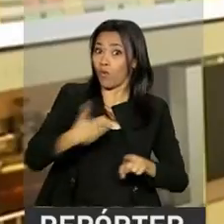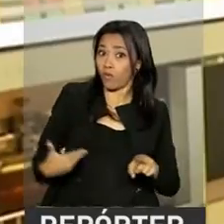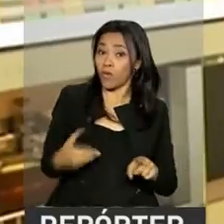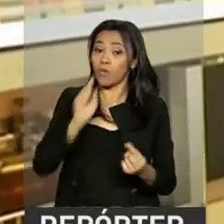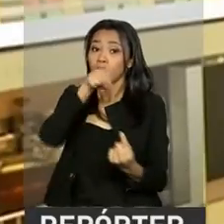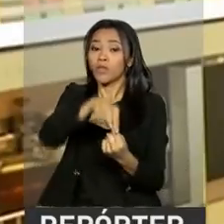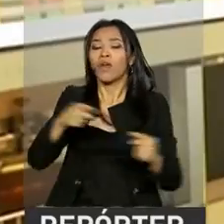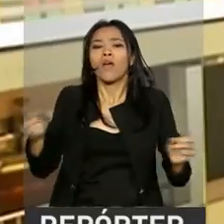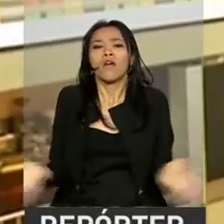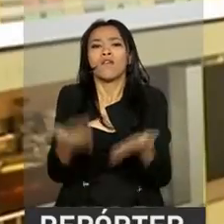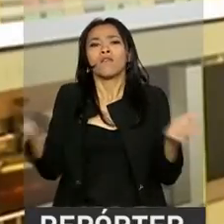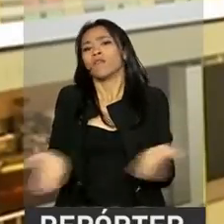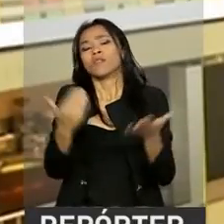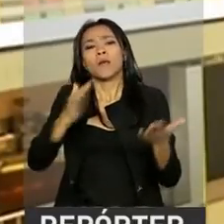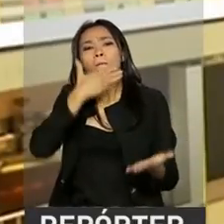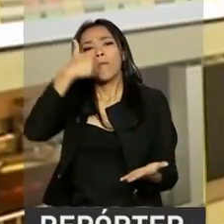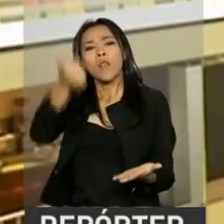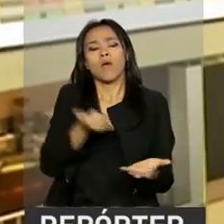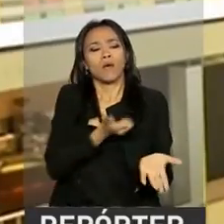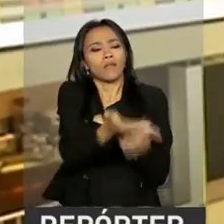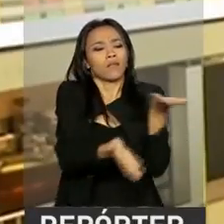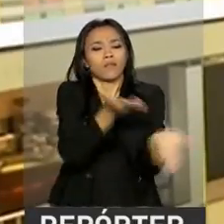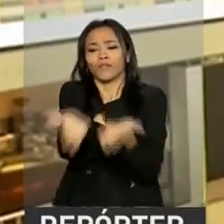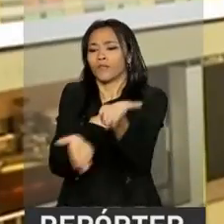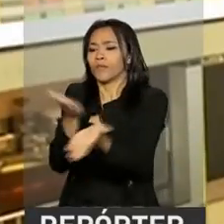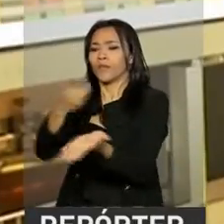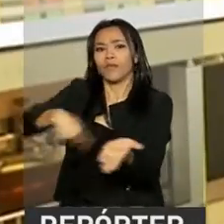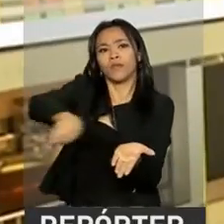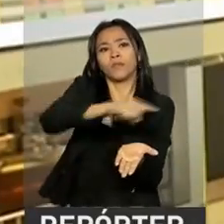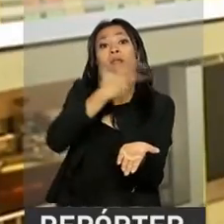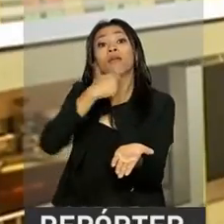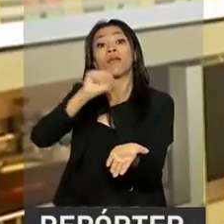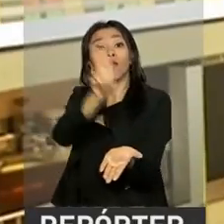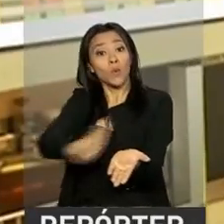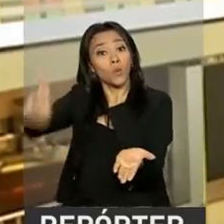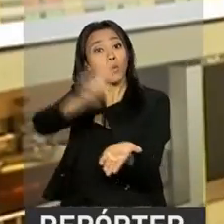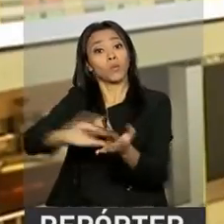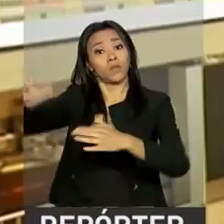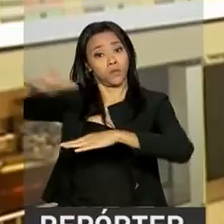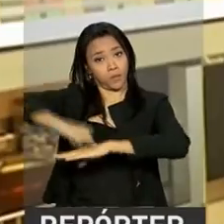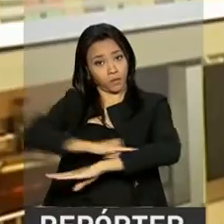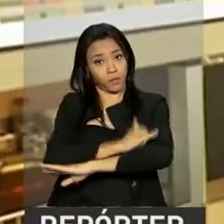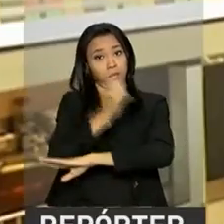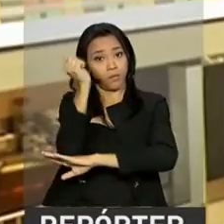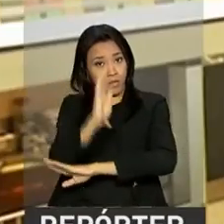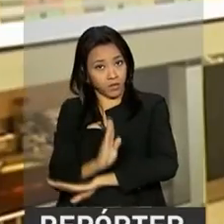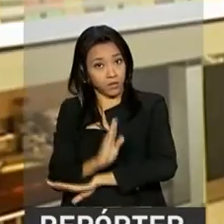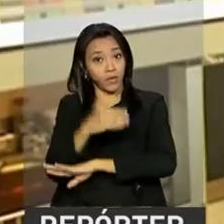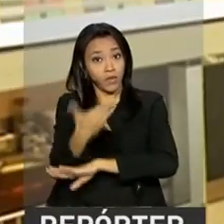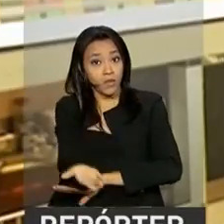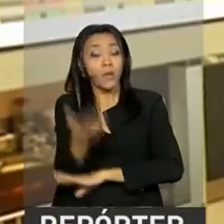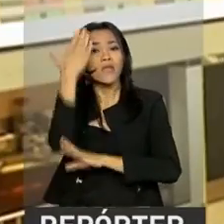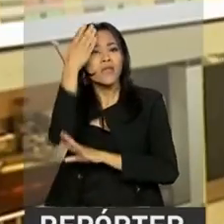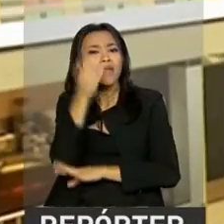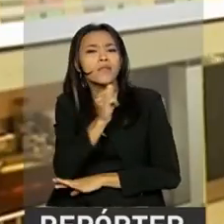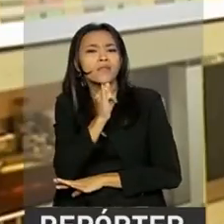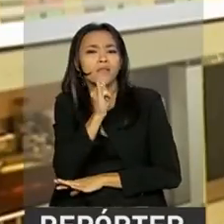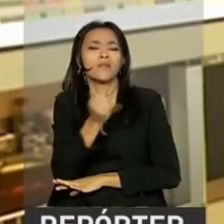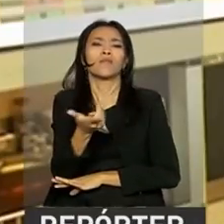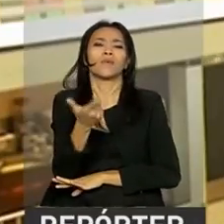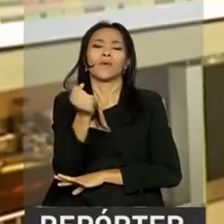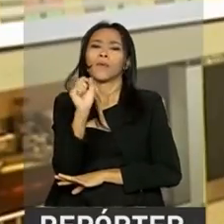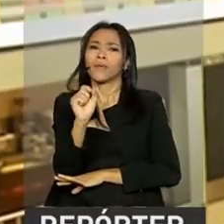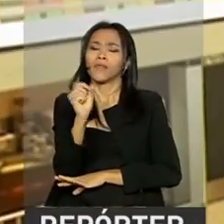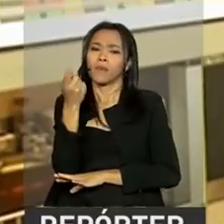estimular a melhora da qualidade dos serviços prestados hoje a quem utiliza os aeroportos brasileiros, tendo como exemplo os